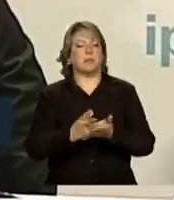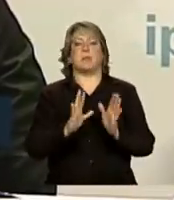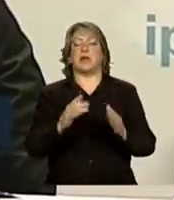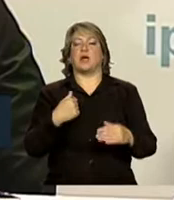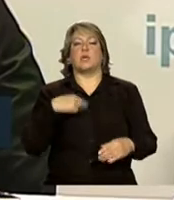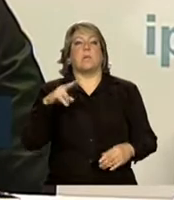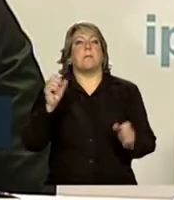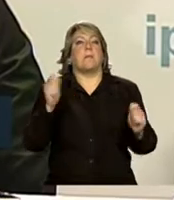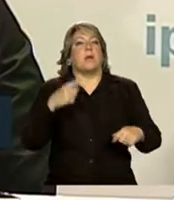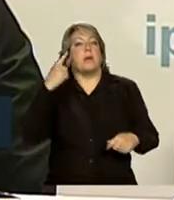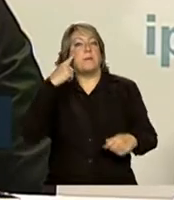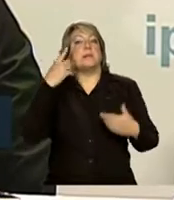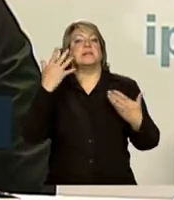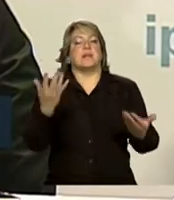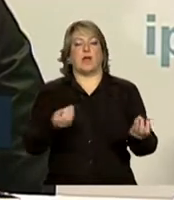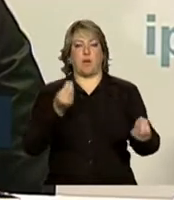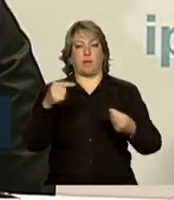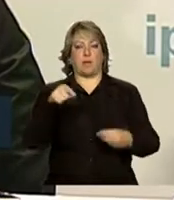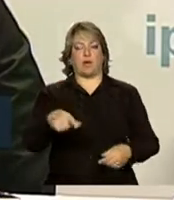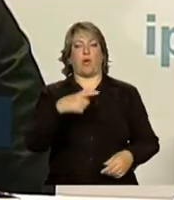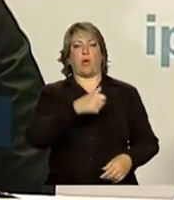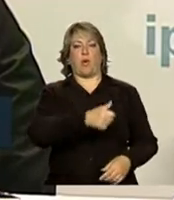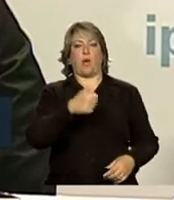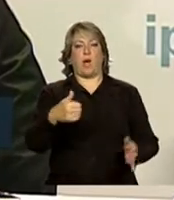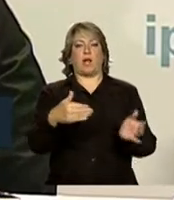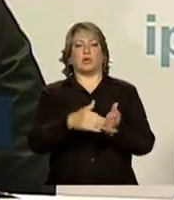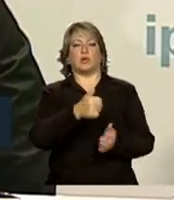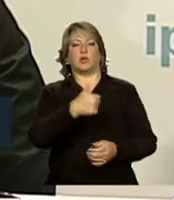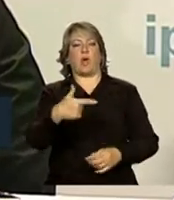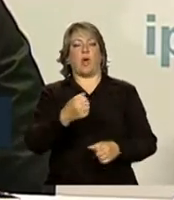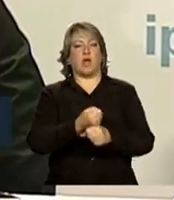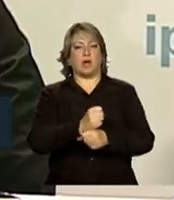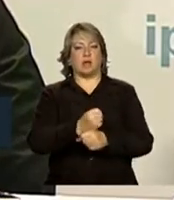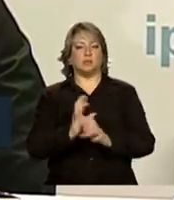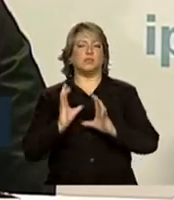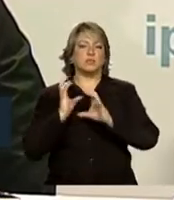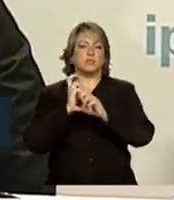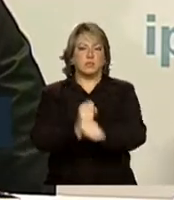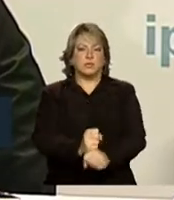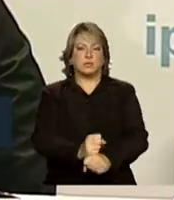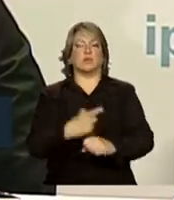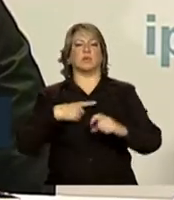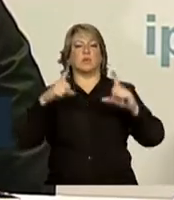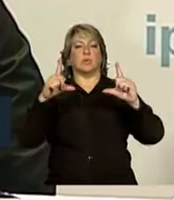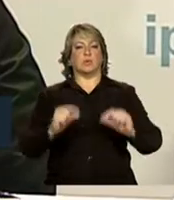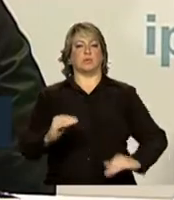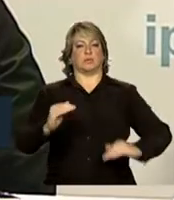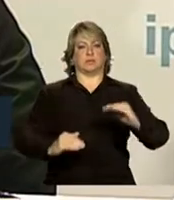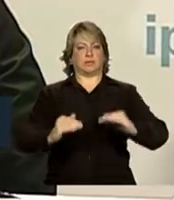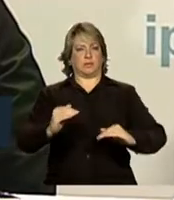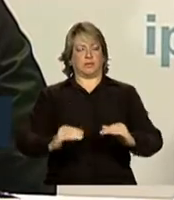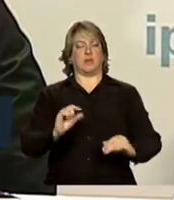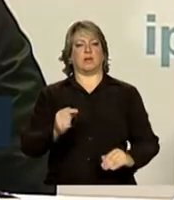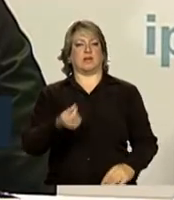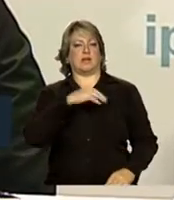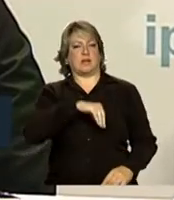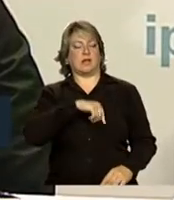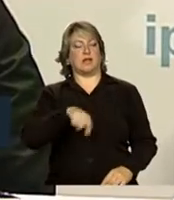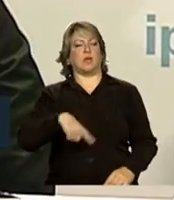poderia imaginar essas 11 para 12 anos consecutivos de redução de desigualdade de renda, algo